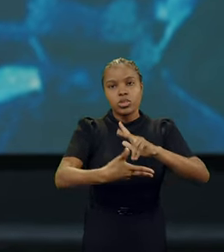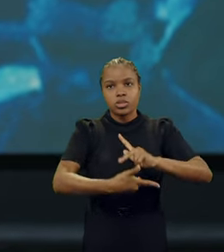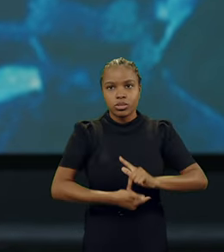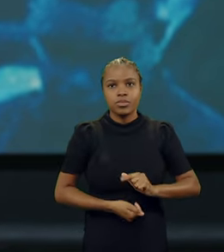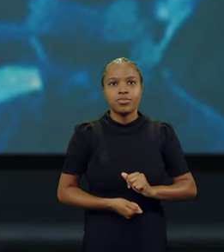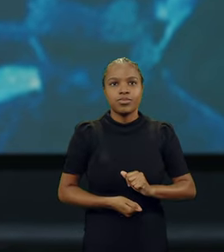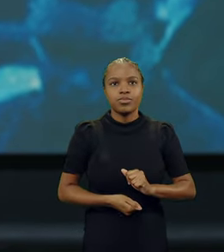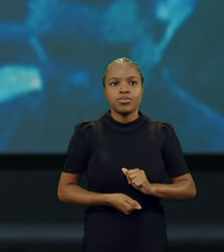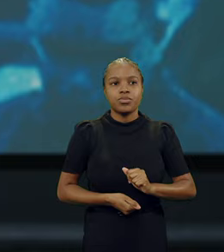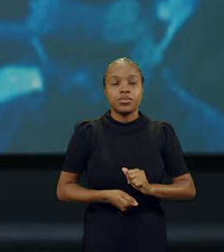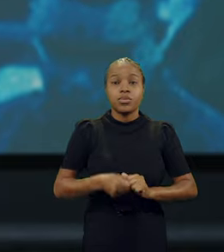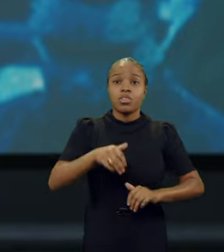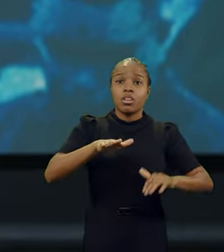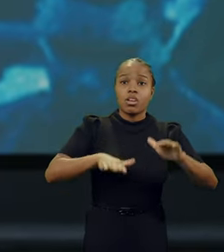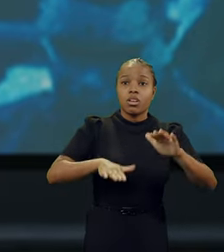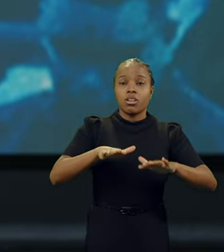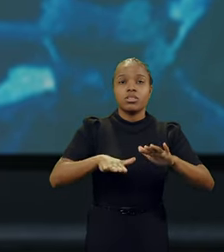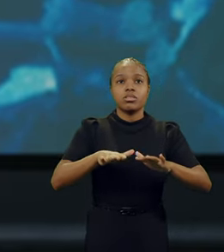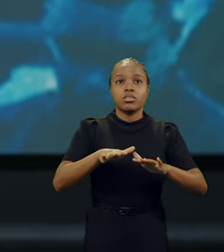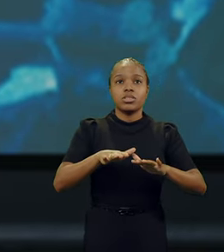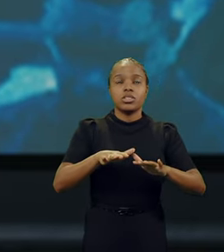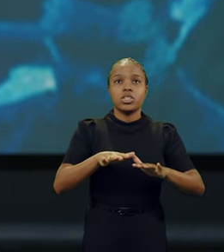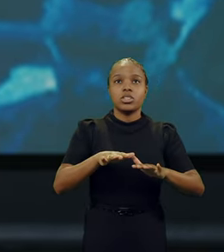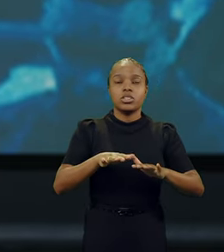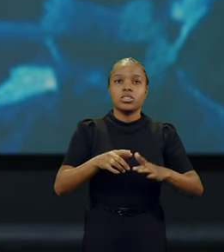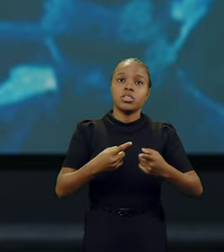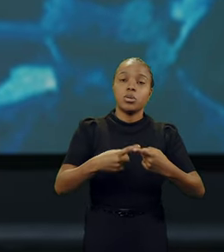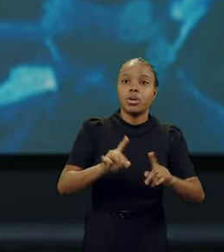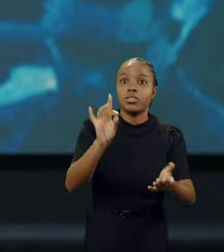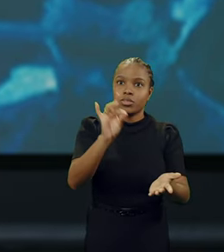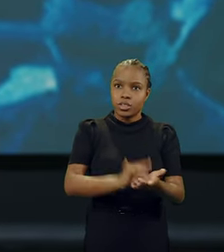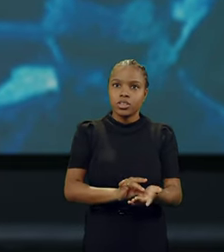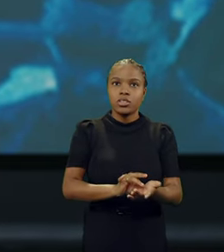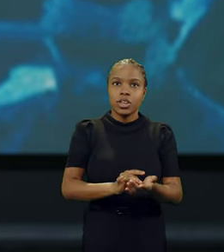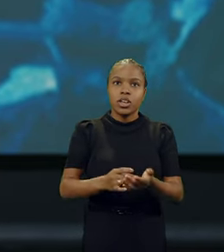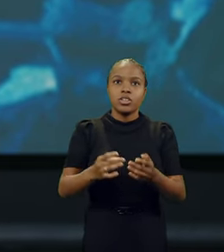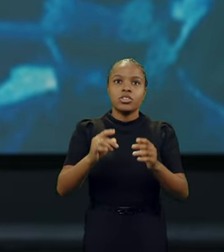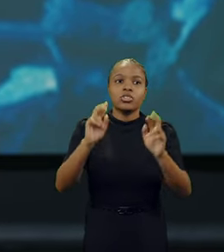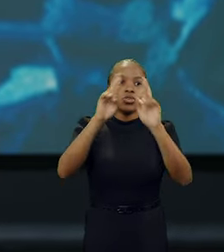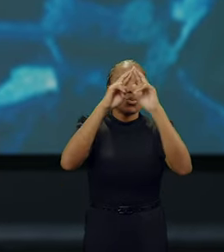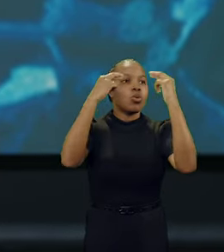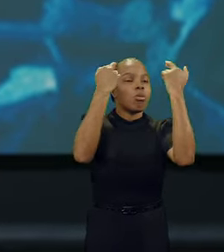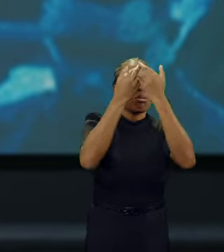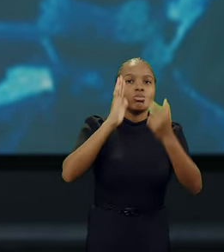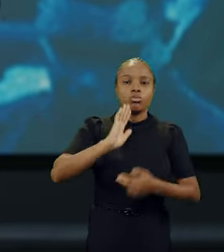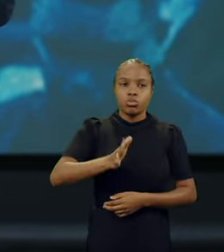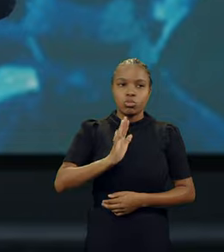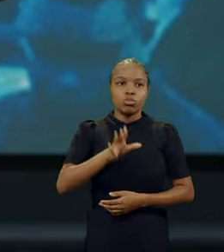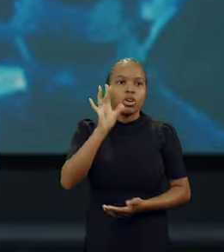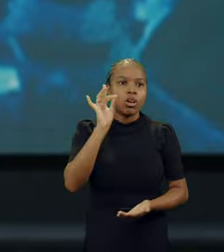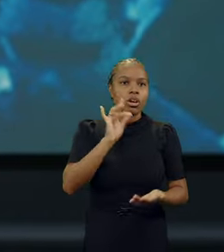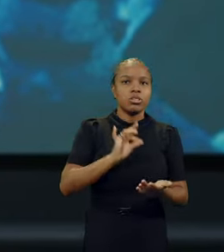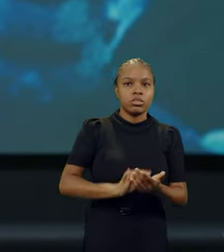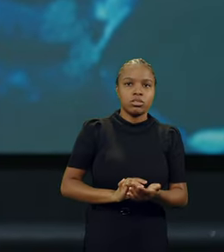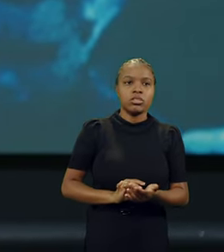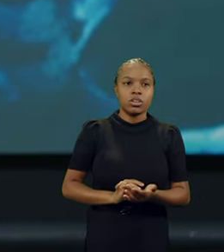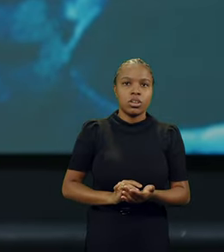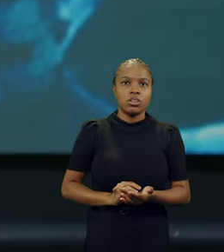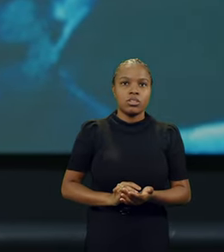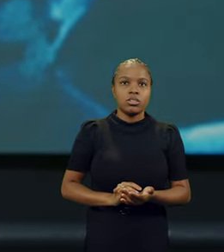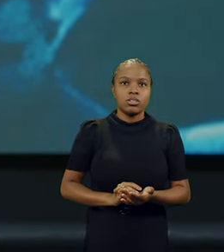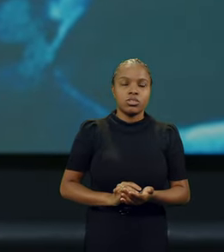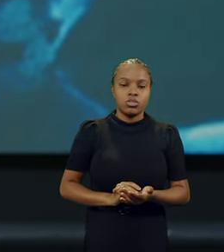Apesar de, no sentido geral, o reino de Deus já ser uma realidade presente desde